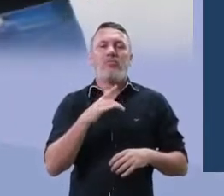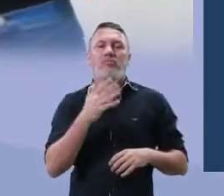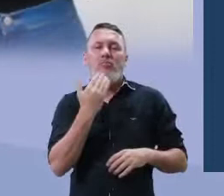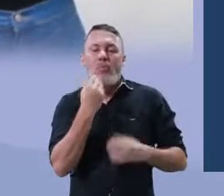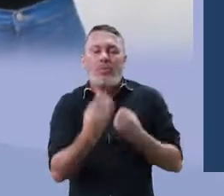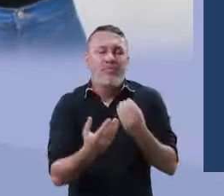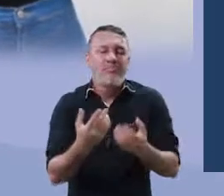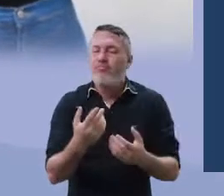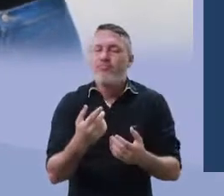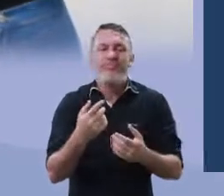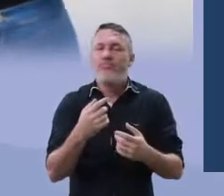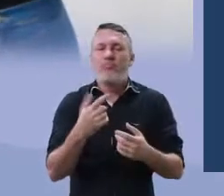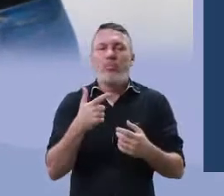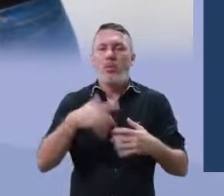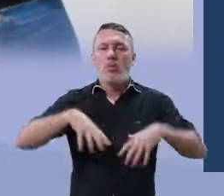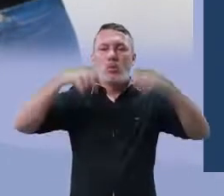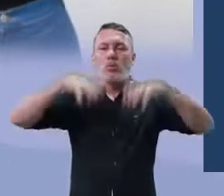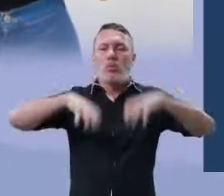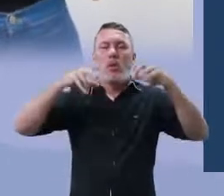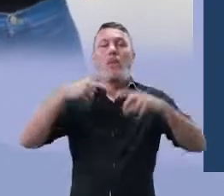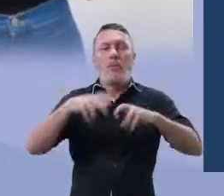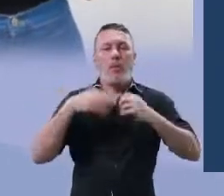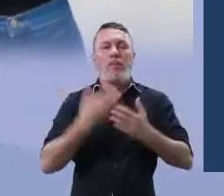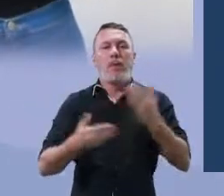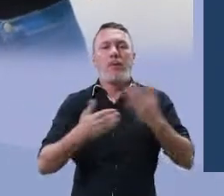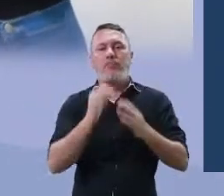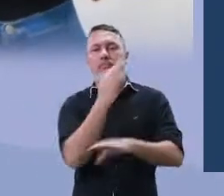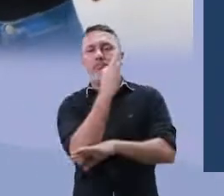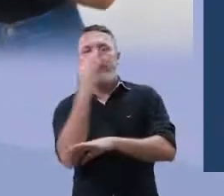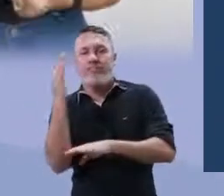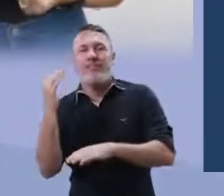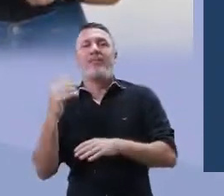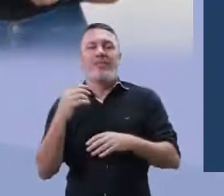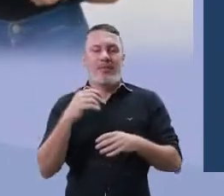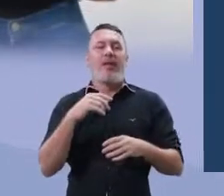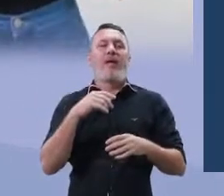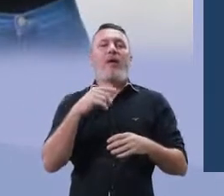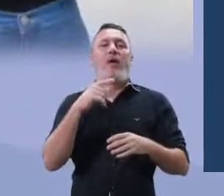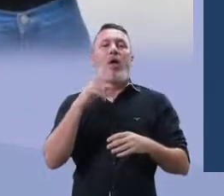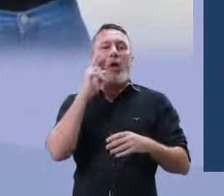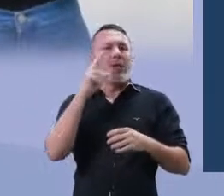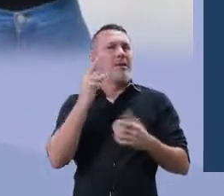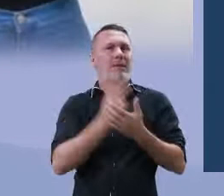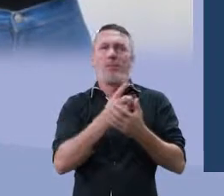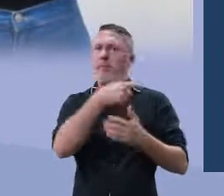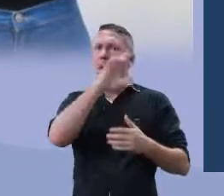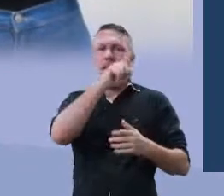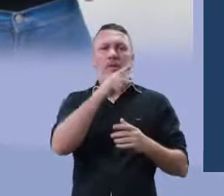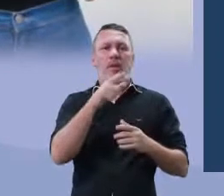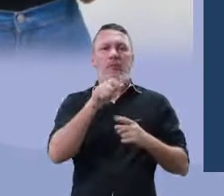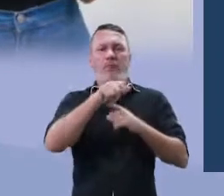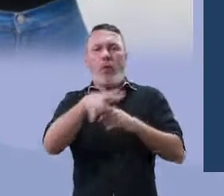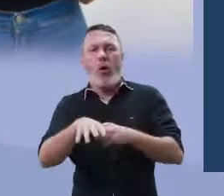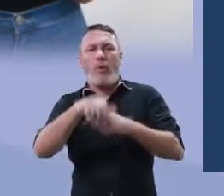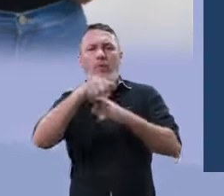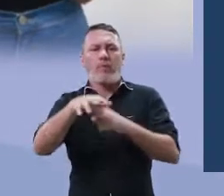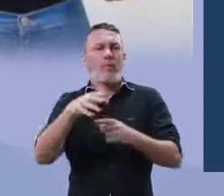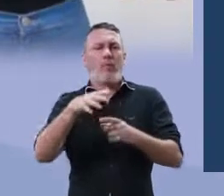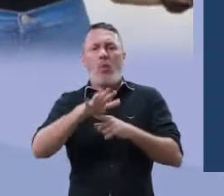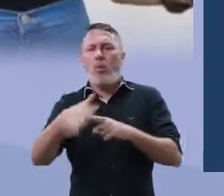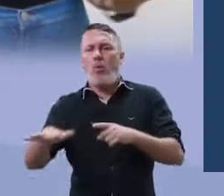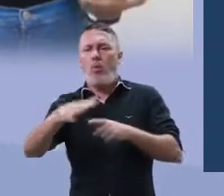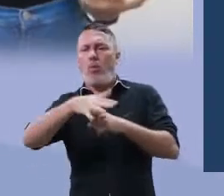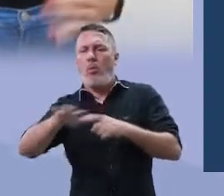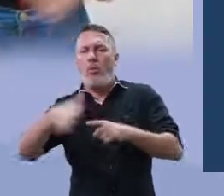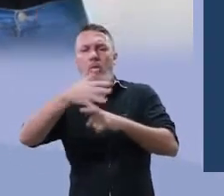Só que, como a taxa de decomposição é muito alta, por ter muita vegetação ali, as folhas caem,